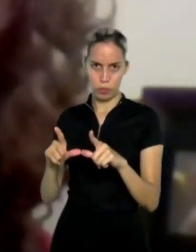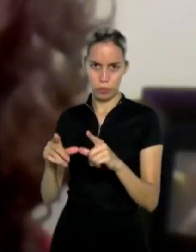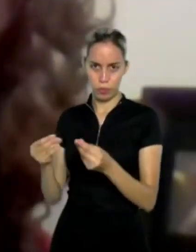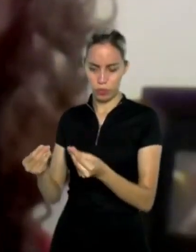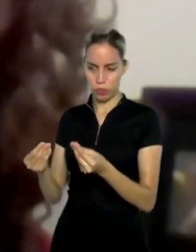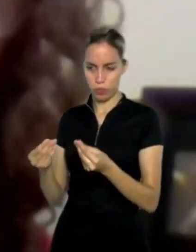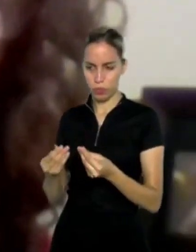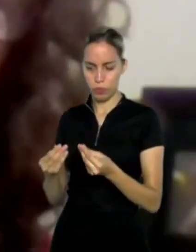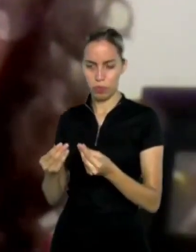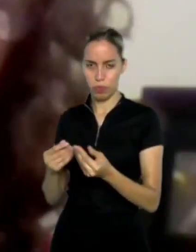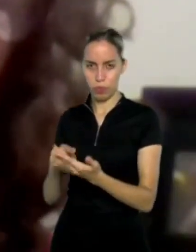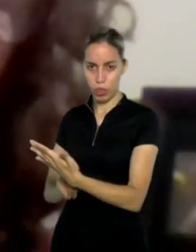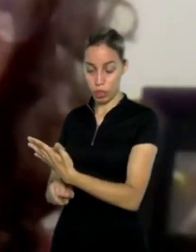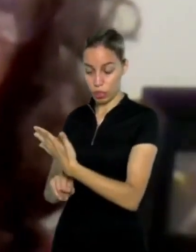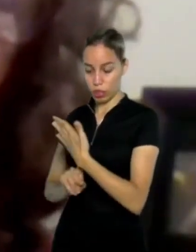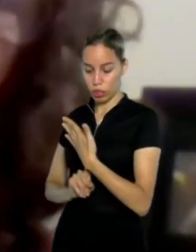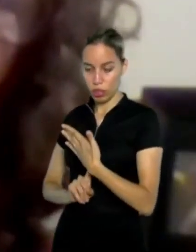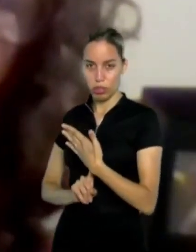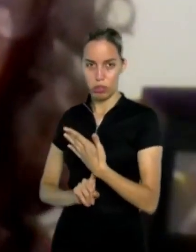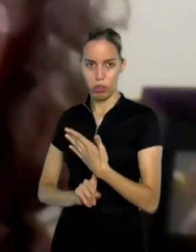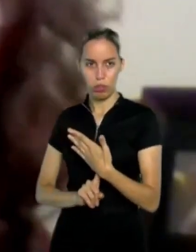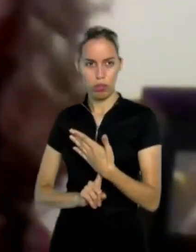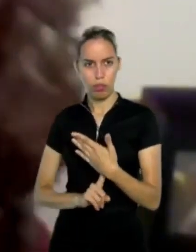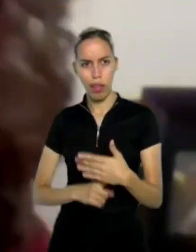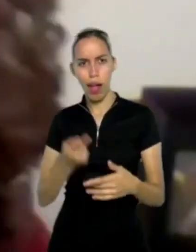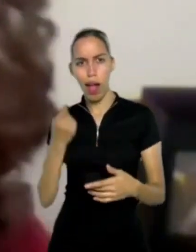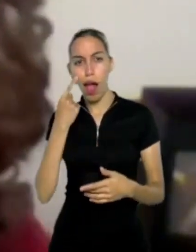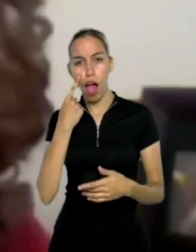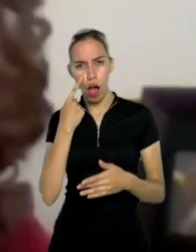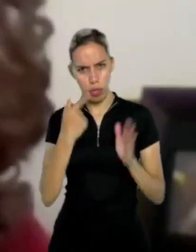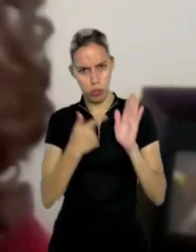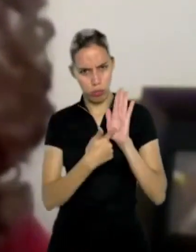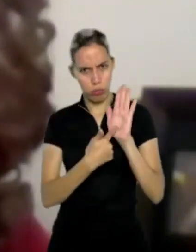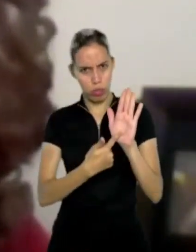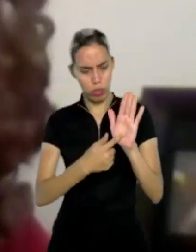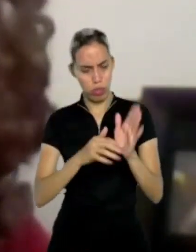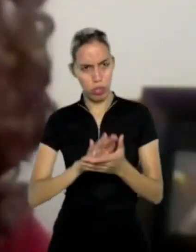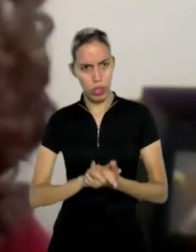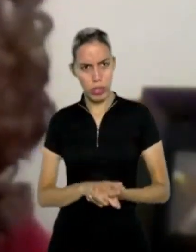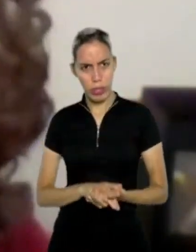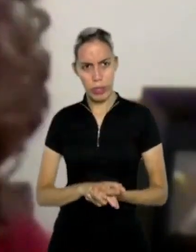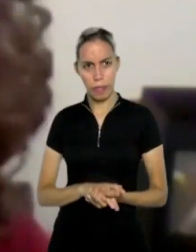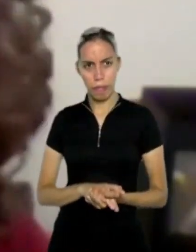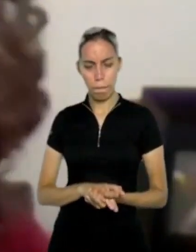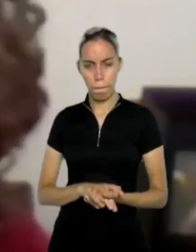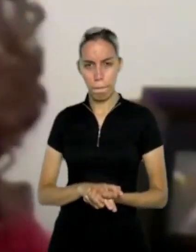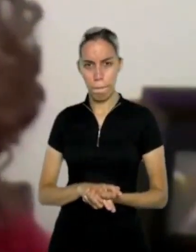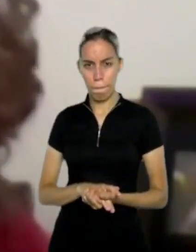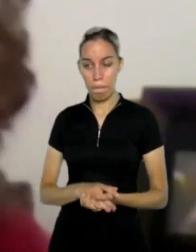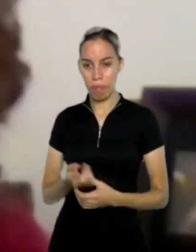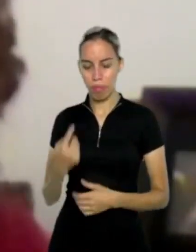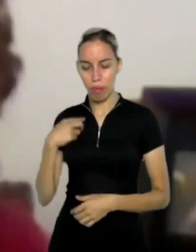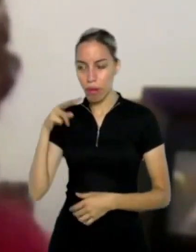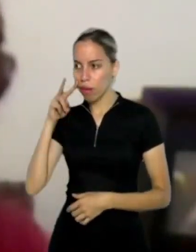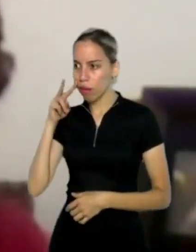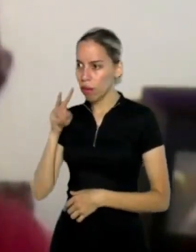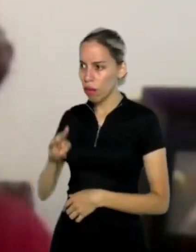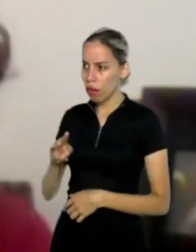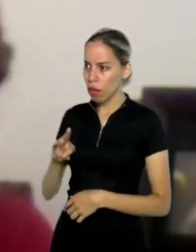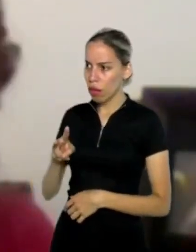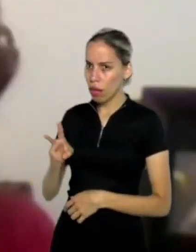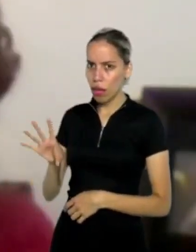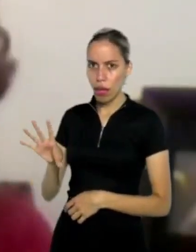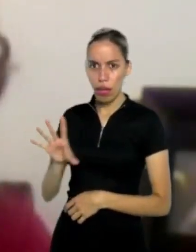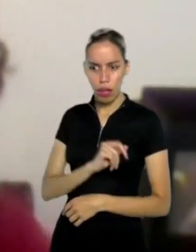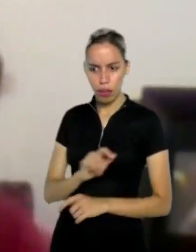formato menorzinho, não sei se dá para ver. Ah, tá dando para ver. É. E eu fiquei apaixonada pelo formato do livro. O